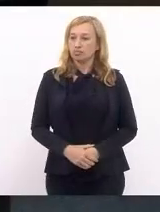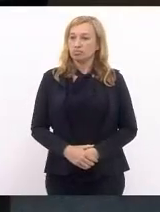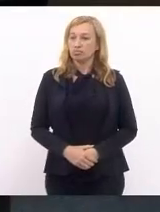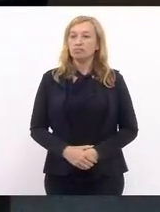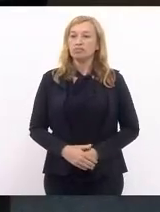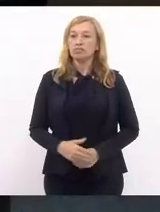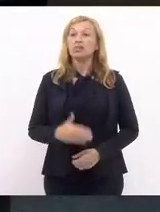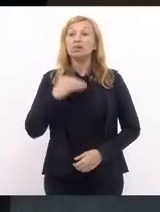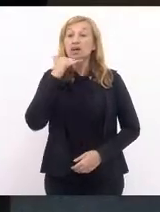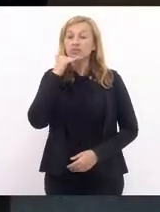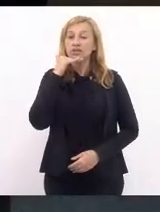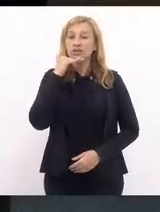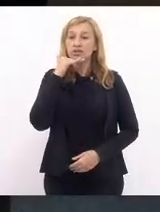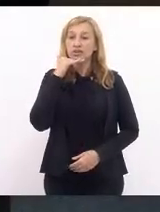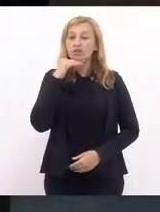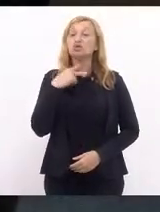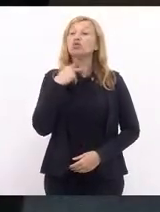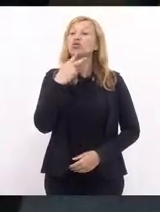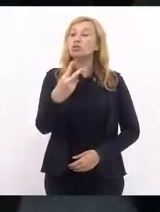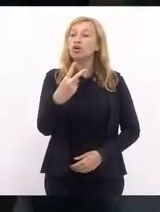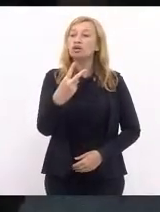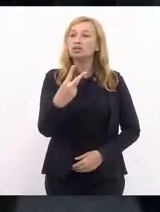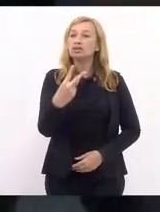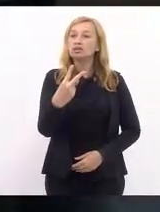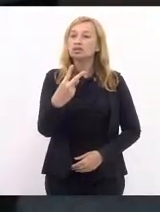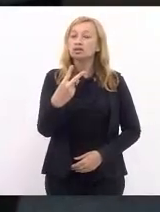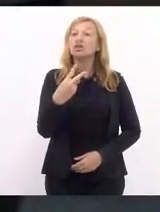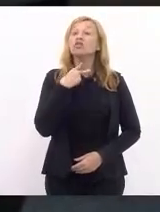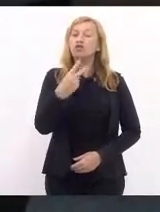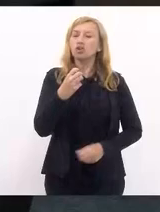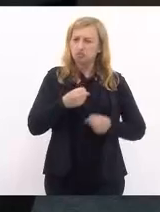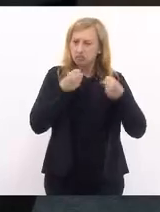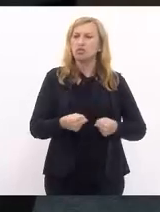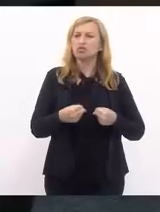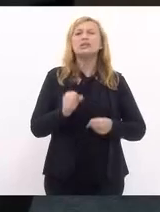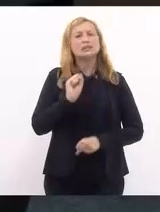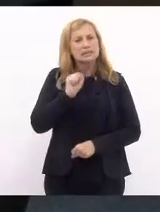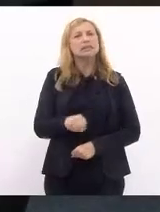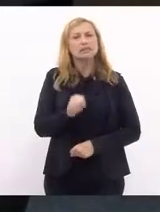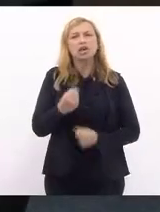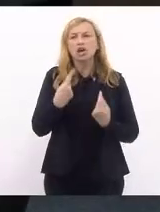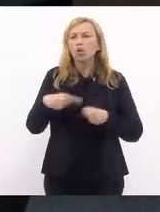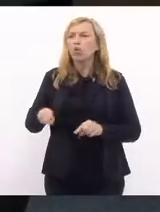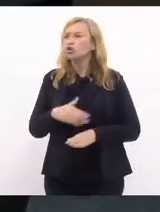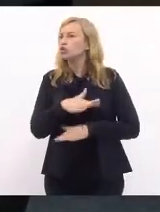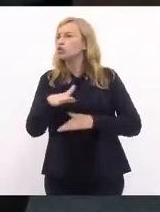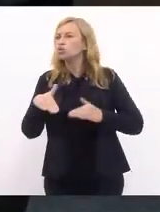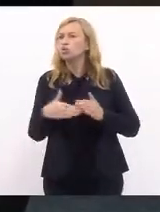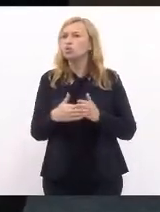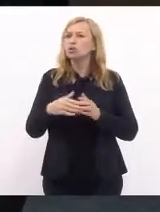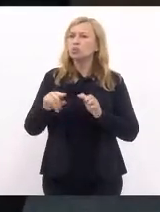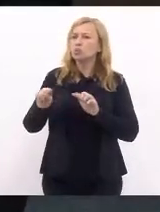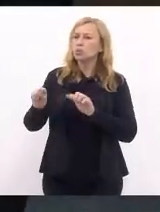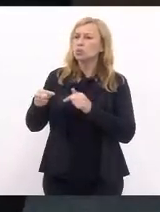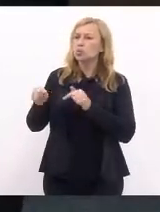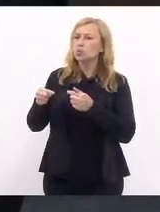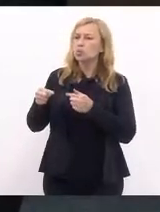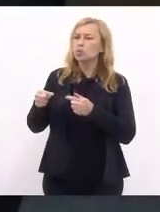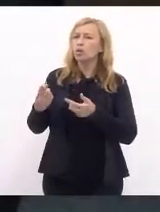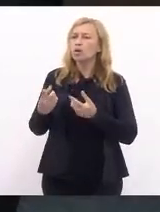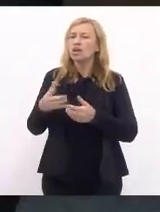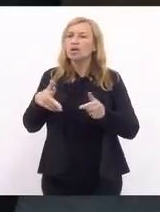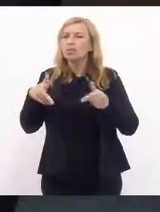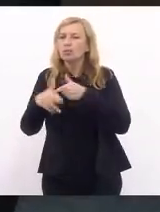cabeça erguida com voz erguida e voz firme sim contra todas as opções que